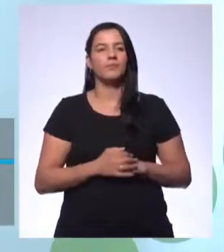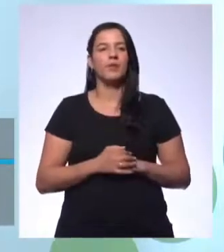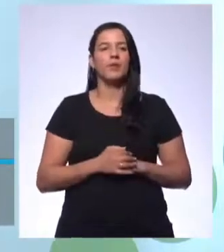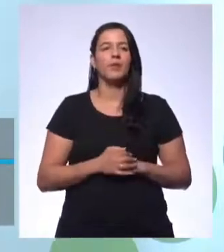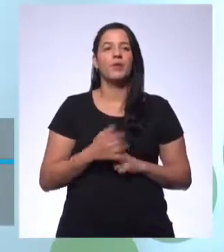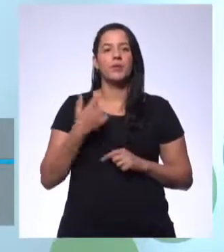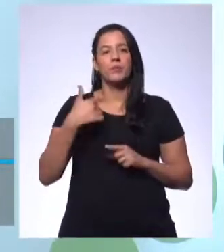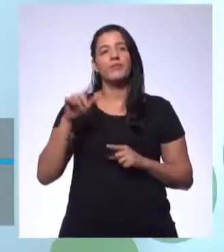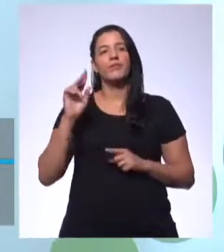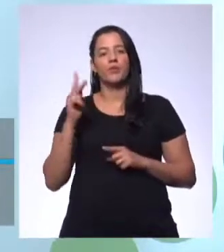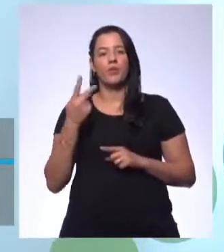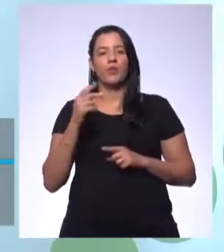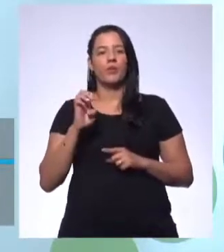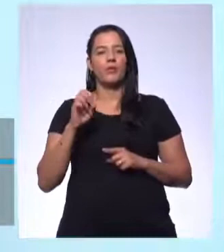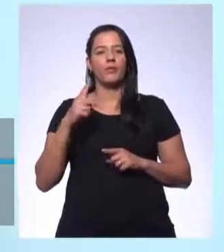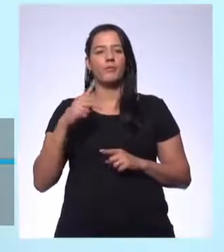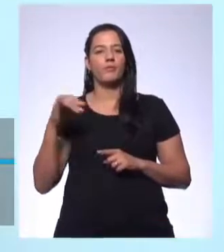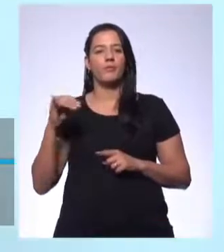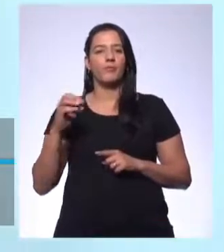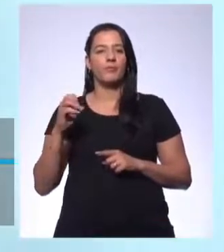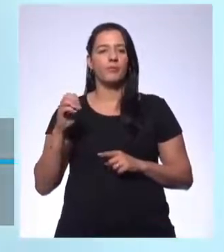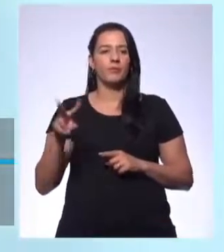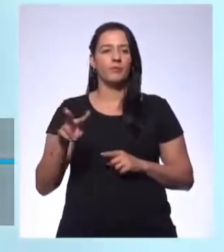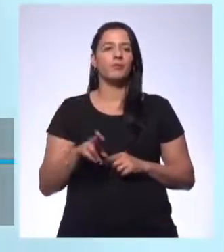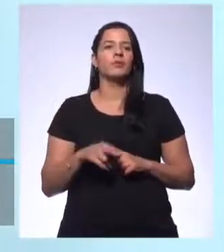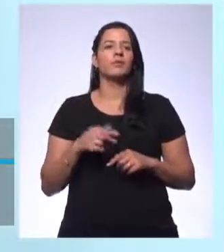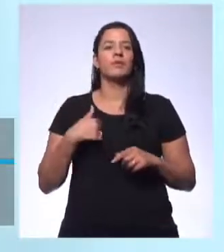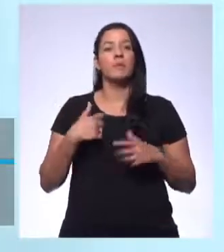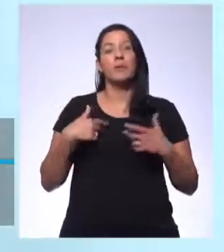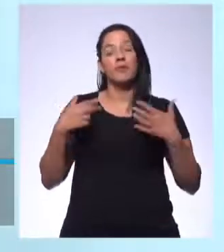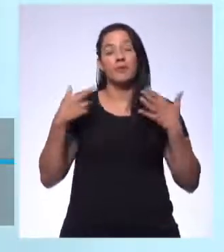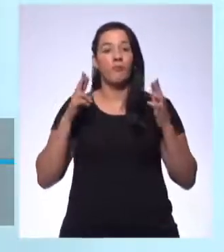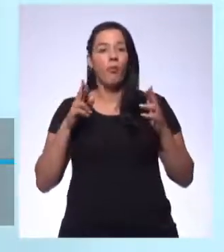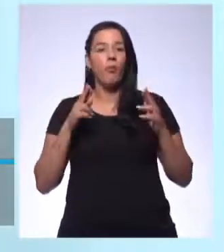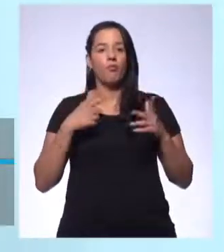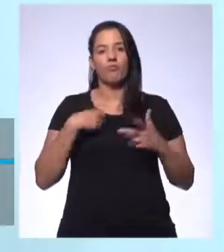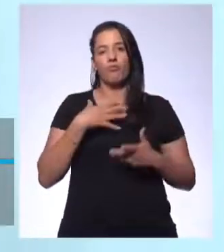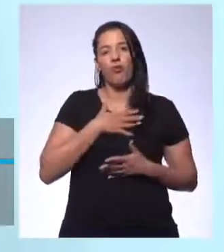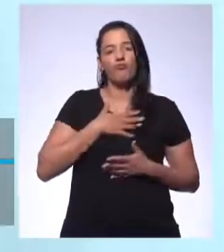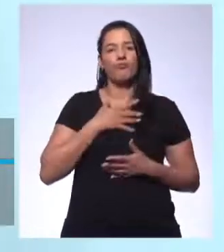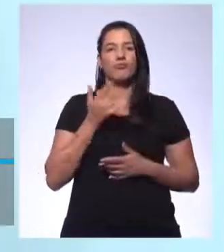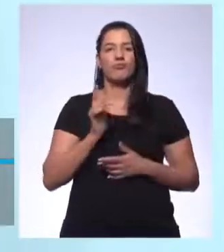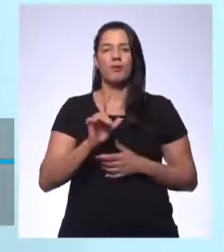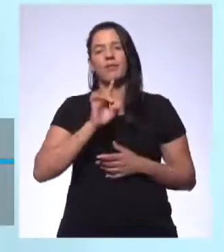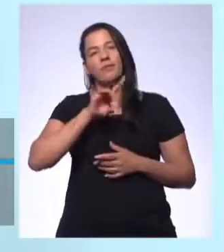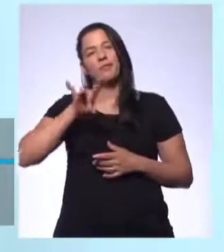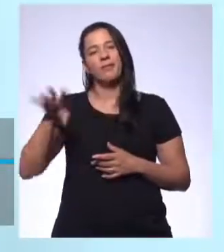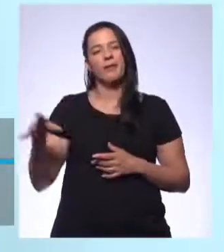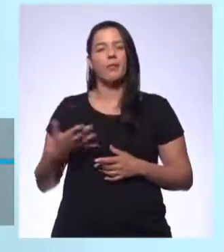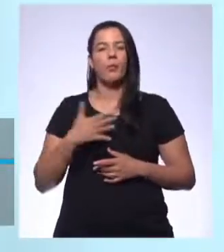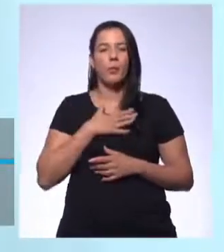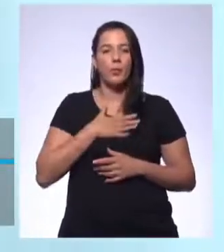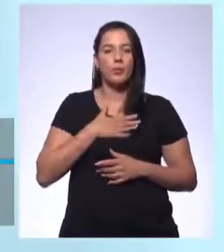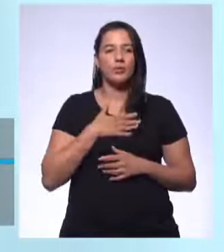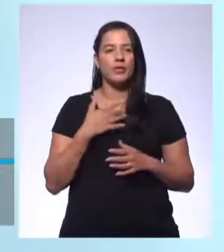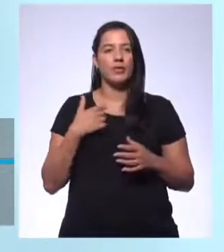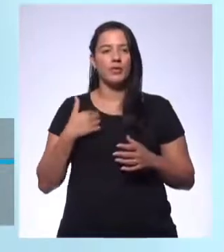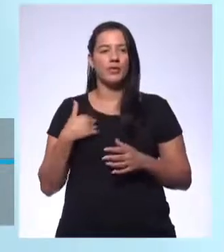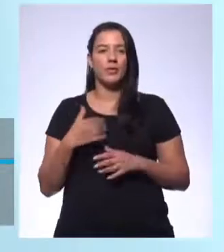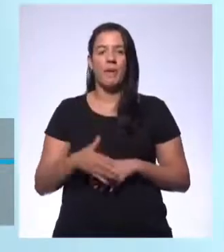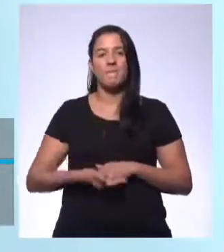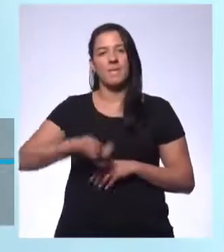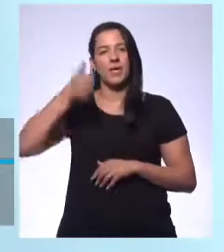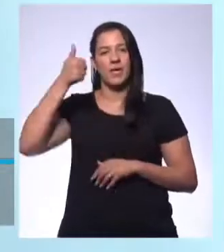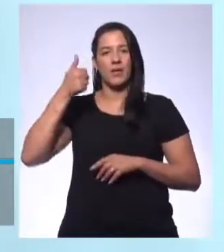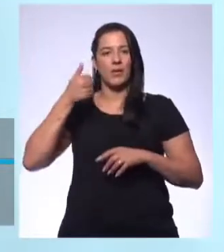prefiro os do Harry Potter. Então, eu também não sou muito fã. Então, depende, muito do que você gosta, né? Então, eu acho que eu não seria a melhor pessoa